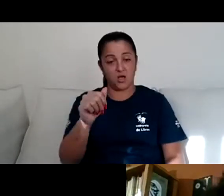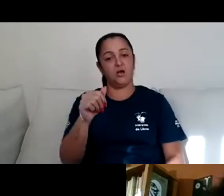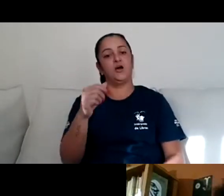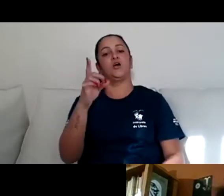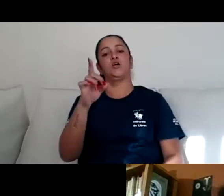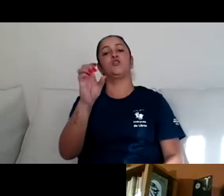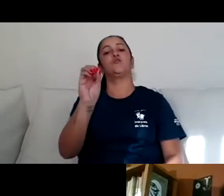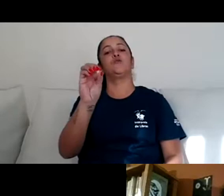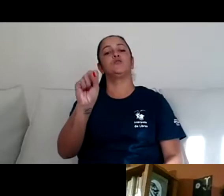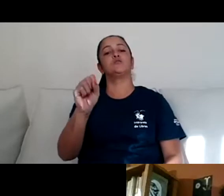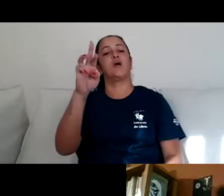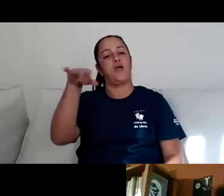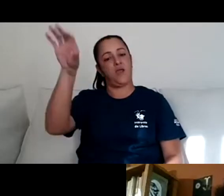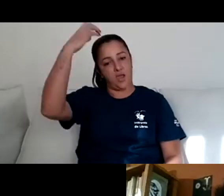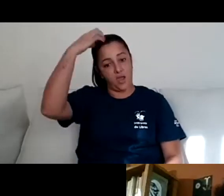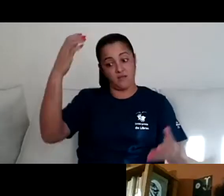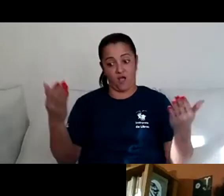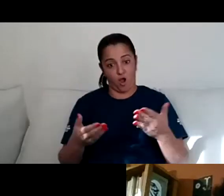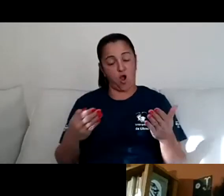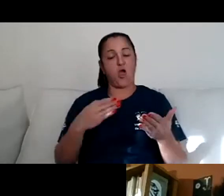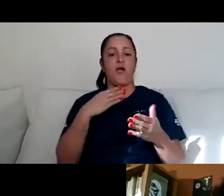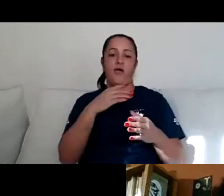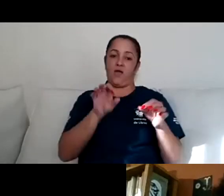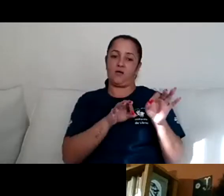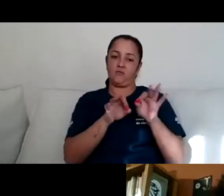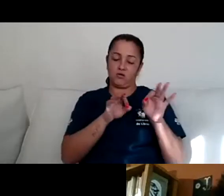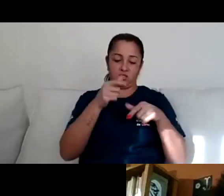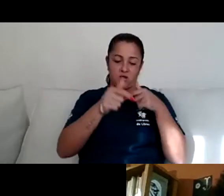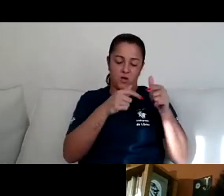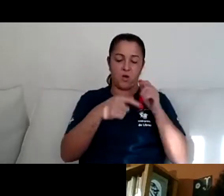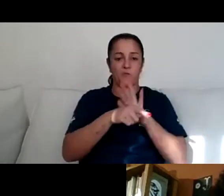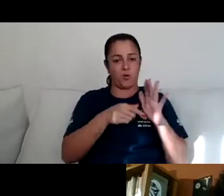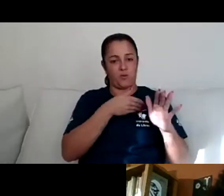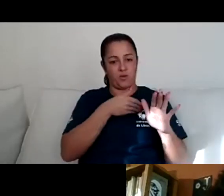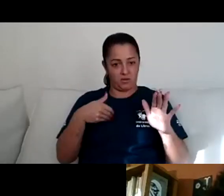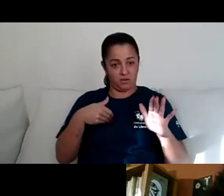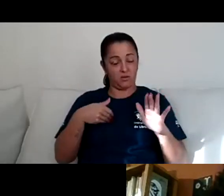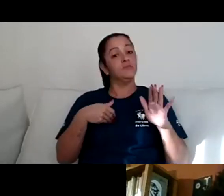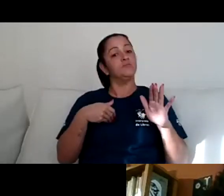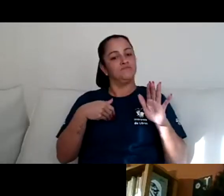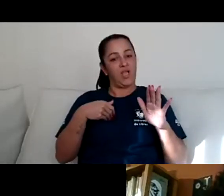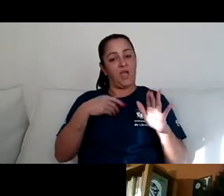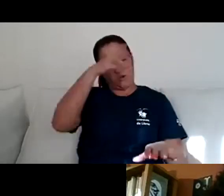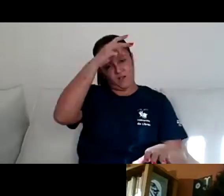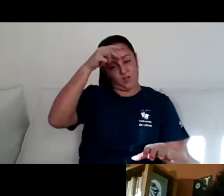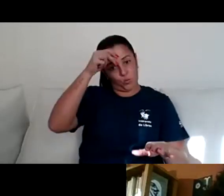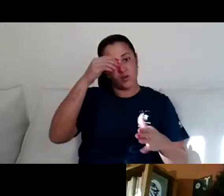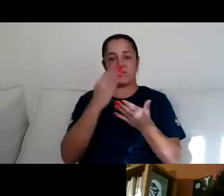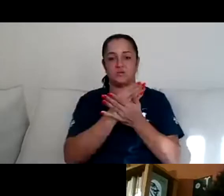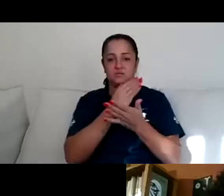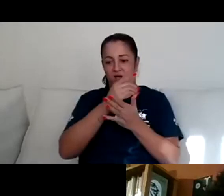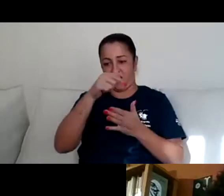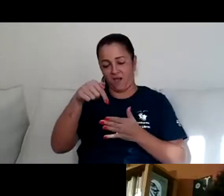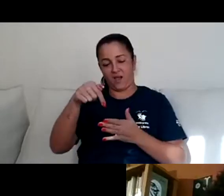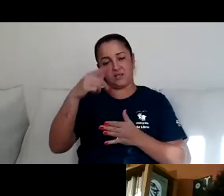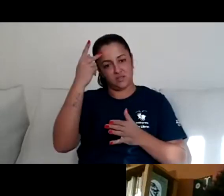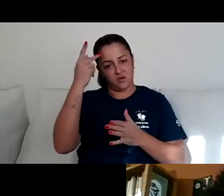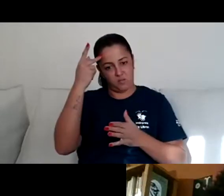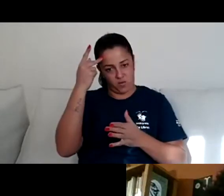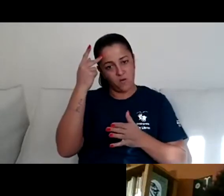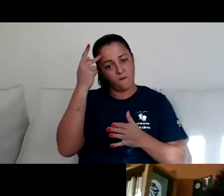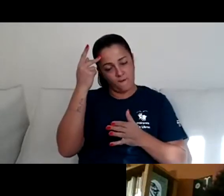Raul Bopp, aqui em São Paulo, ambas da Prefeitura de São Paulo, e docente no curso de pós-graduação em gestão